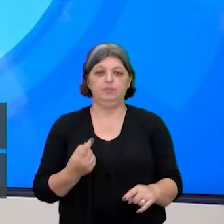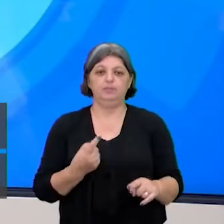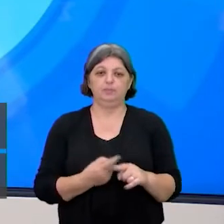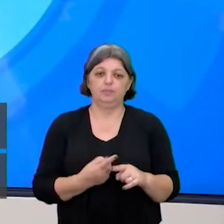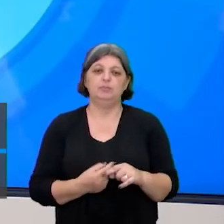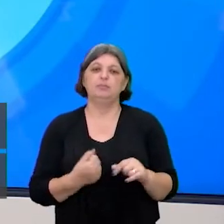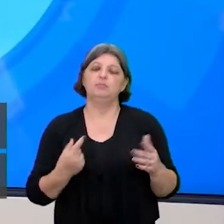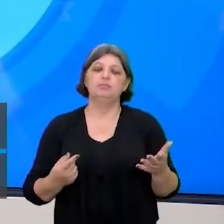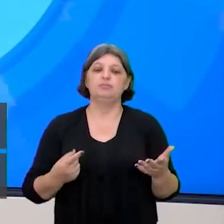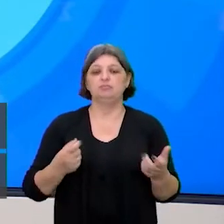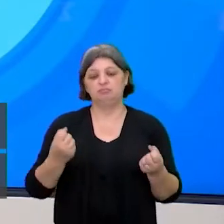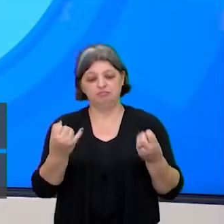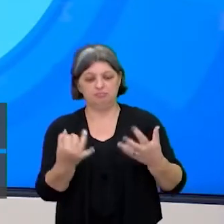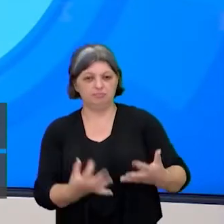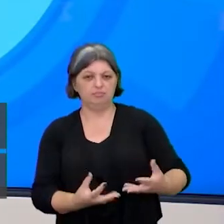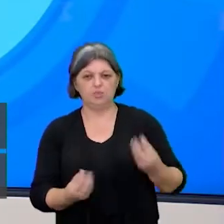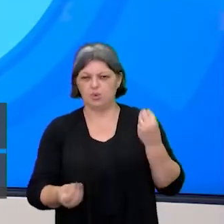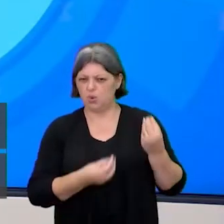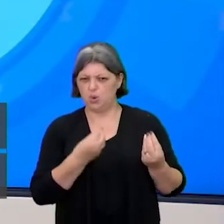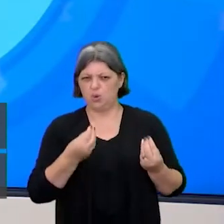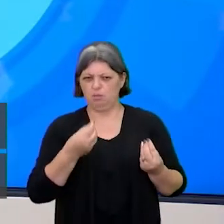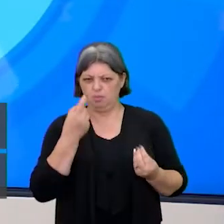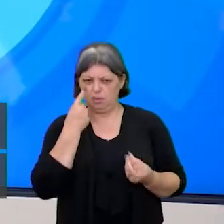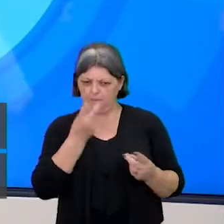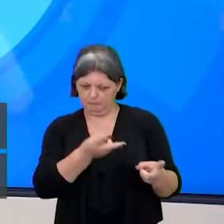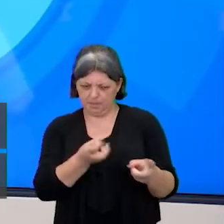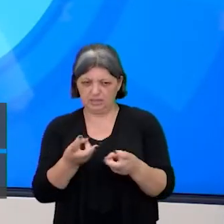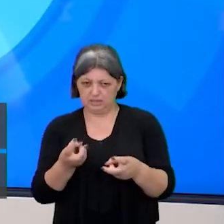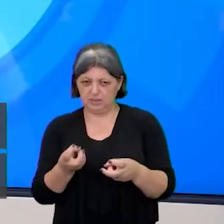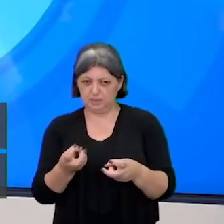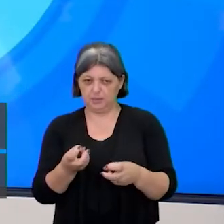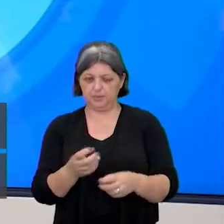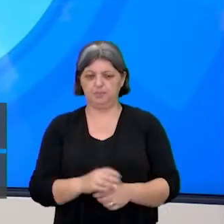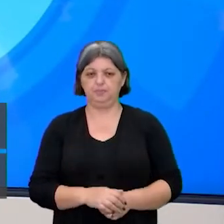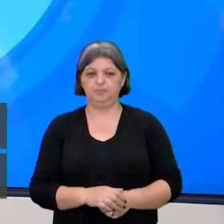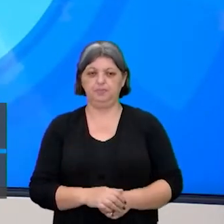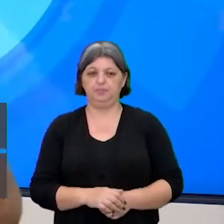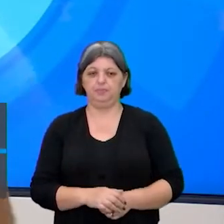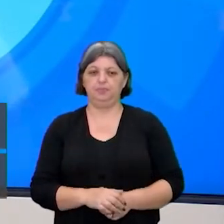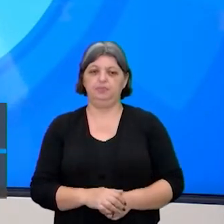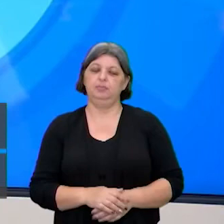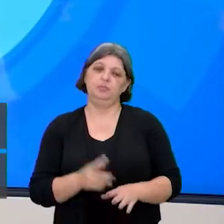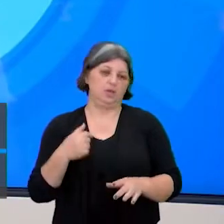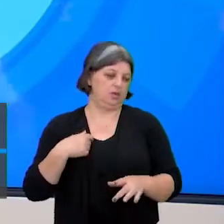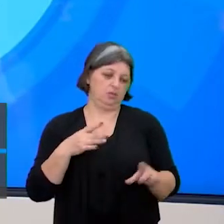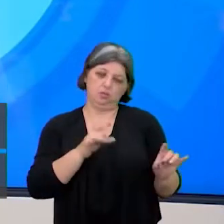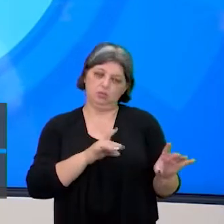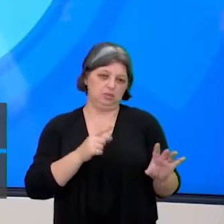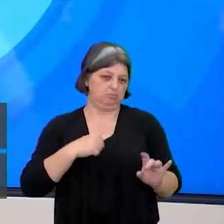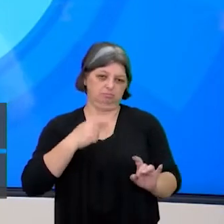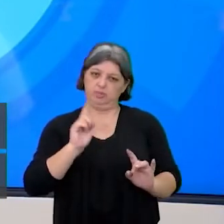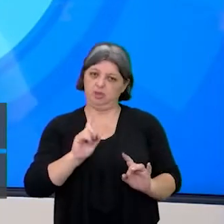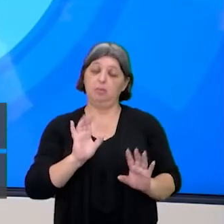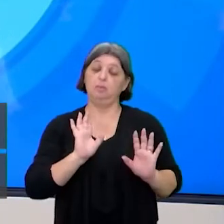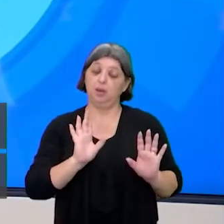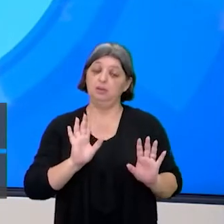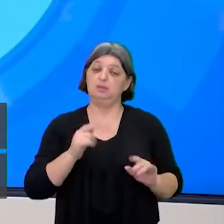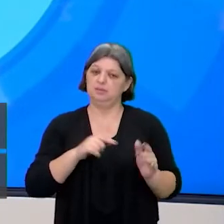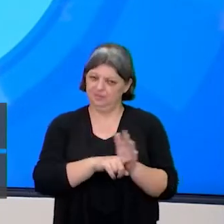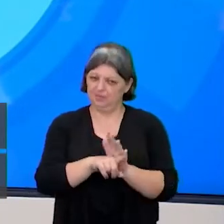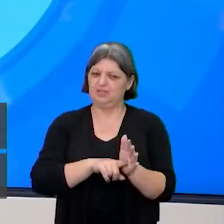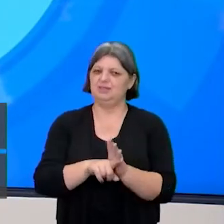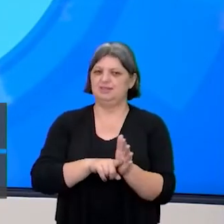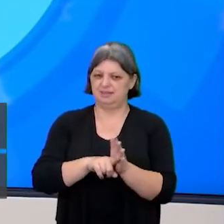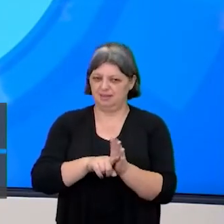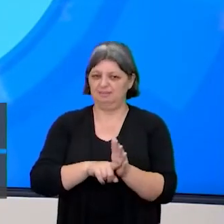mais delicados, como que você vê isso? A Silene não é especialista na questão de dança, mas pesquisei